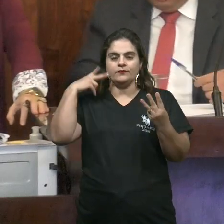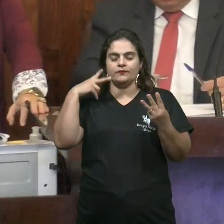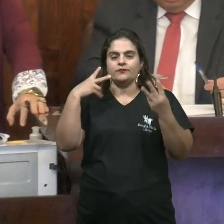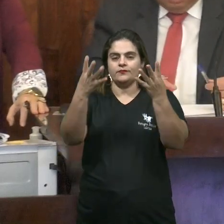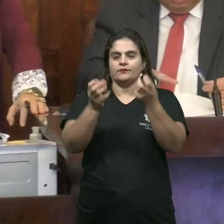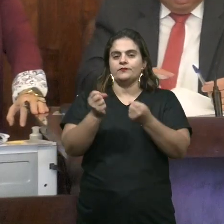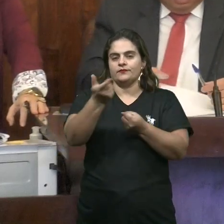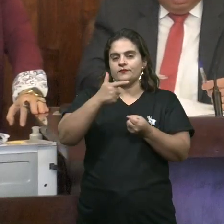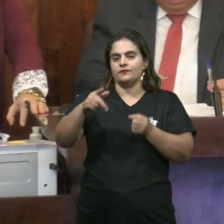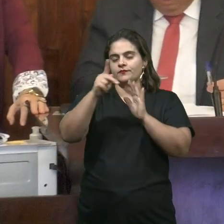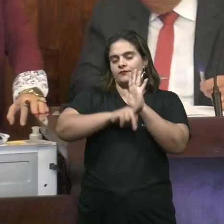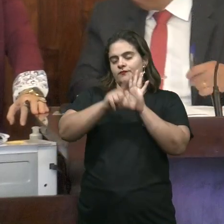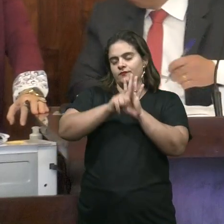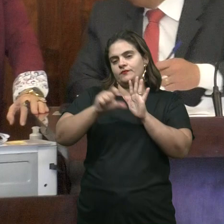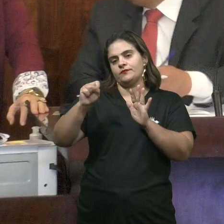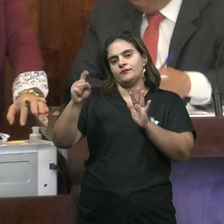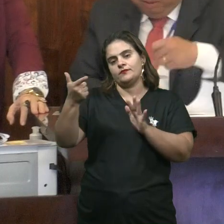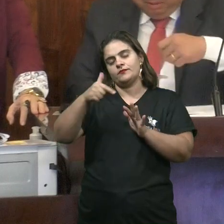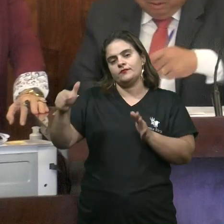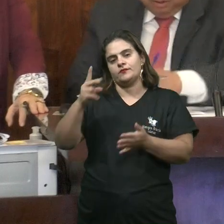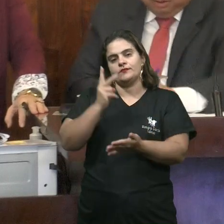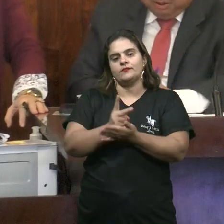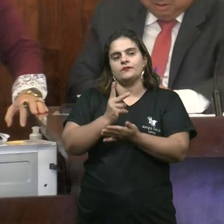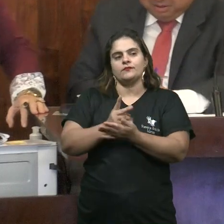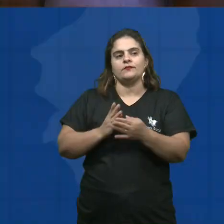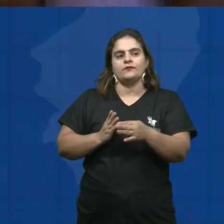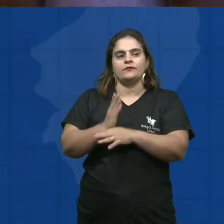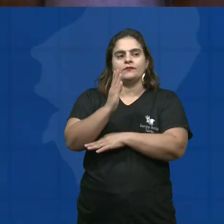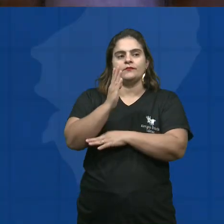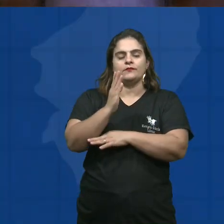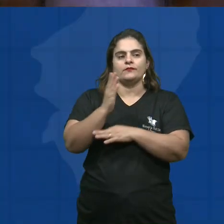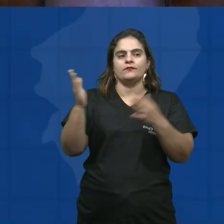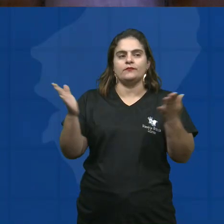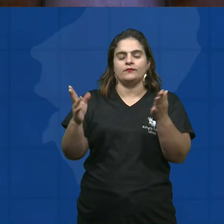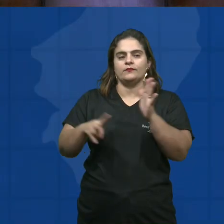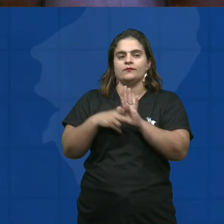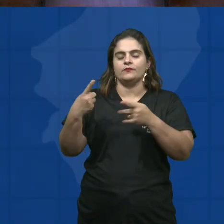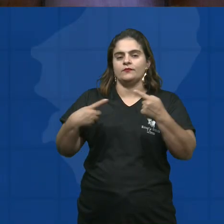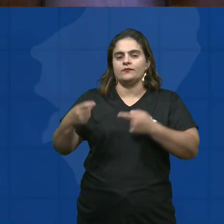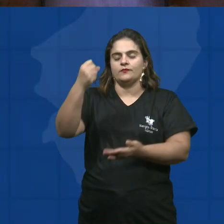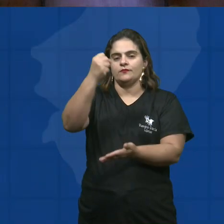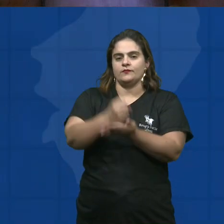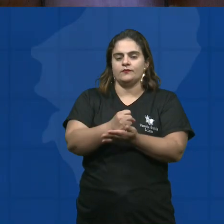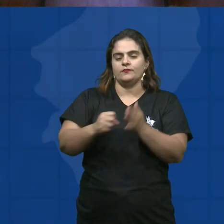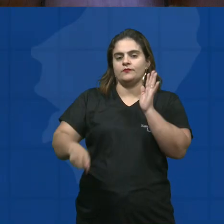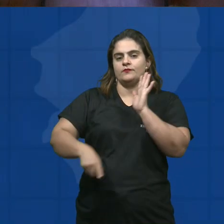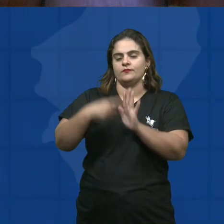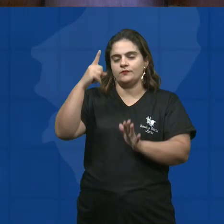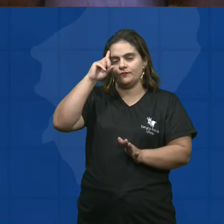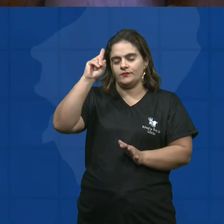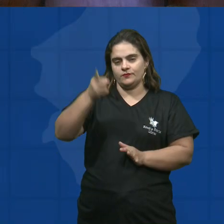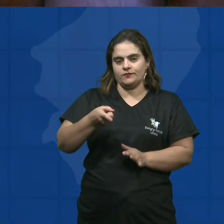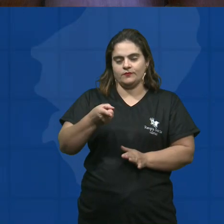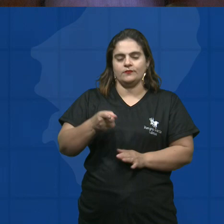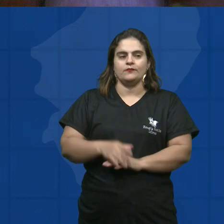que estão favoráveis para a lei 87-2024 permaneçam como se encontra. Aprovada, aprovada. Segunda discussão, o projeto vai à sanção. Segundo o índio da ordem do dia.